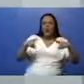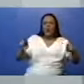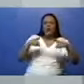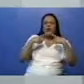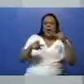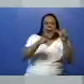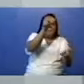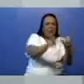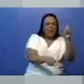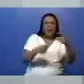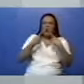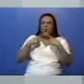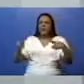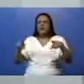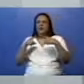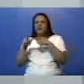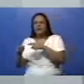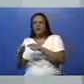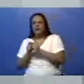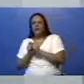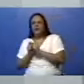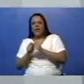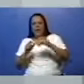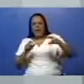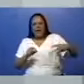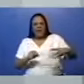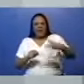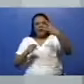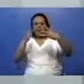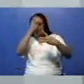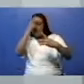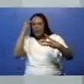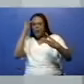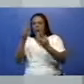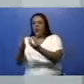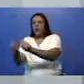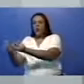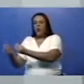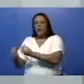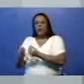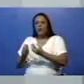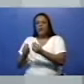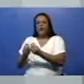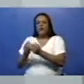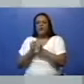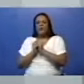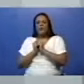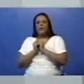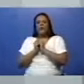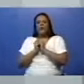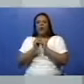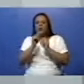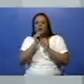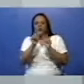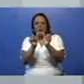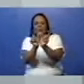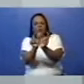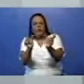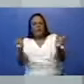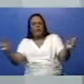terceira pessoa do plural, né? Eles cantam, combinando aí com pessoas. Eu poderia fazer uma frase muito maior, né?